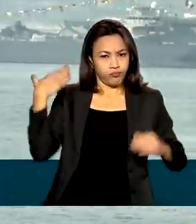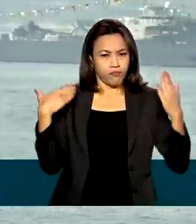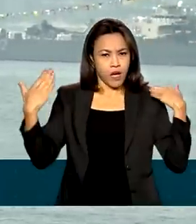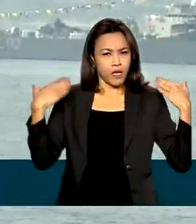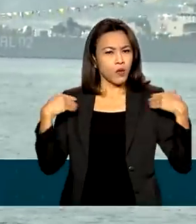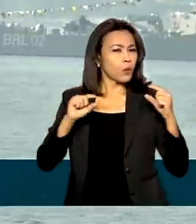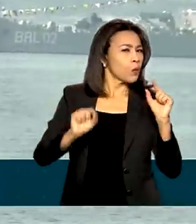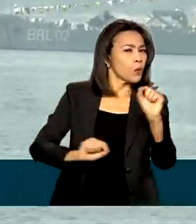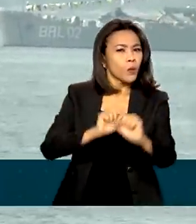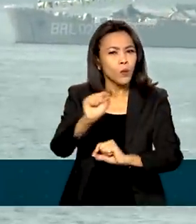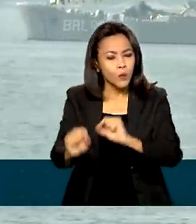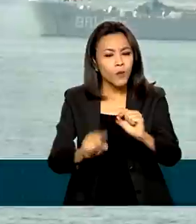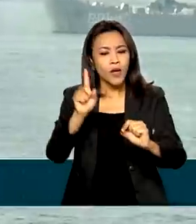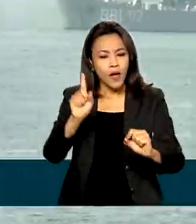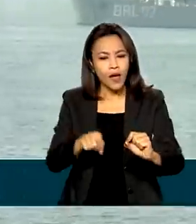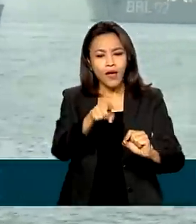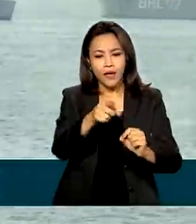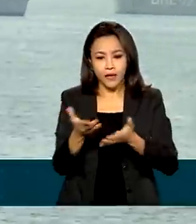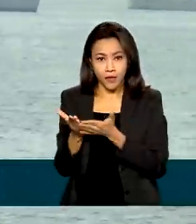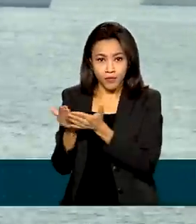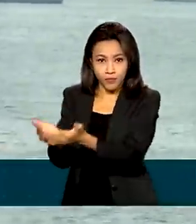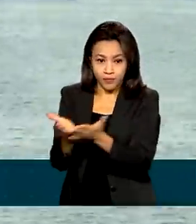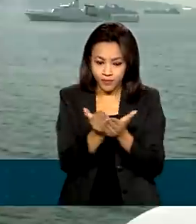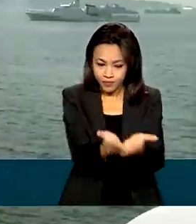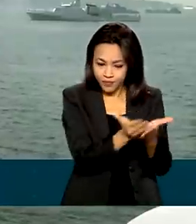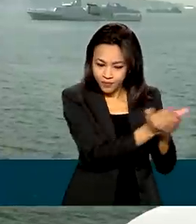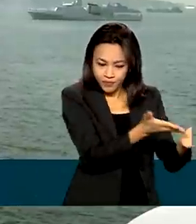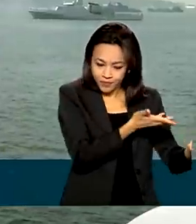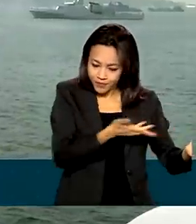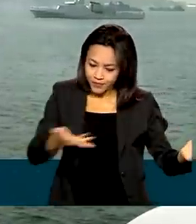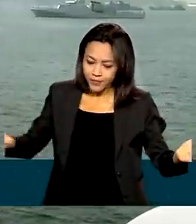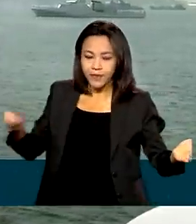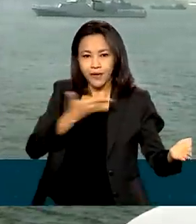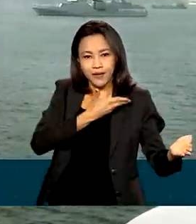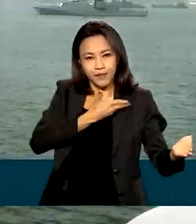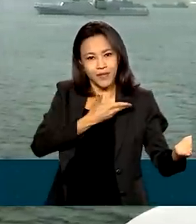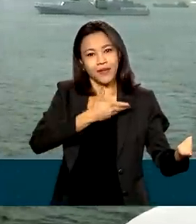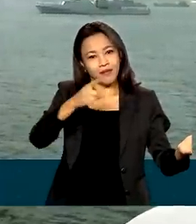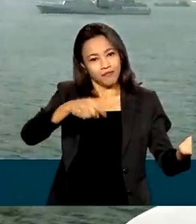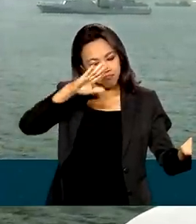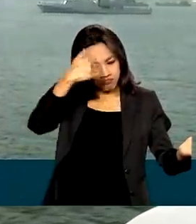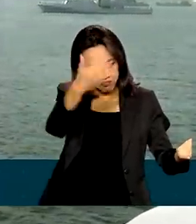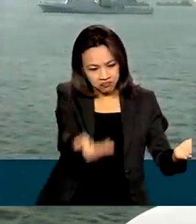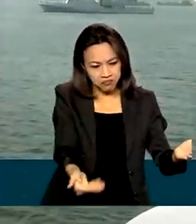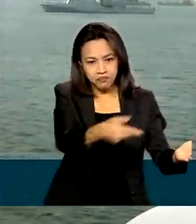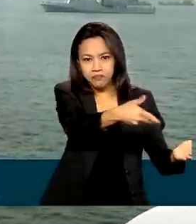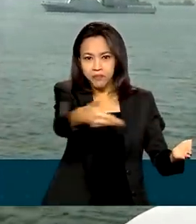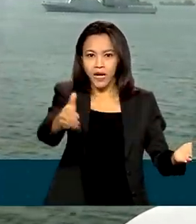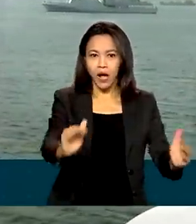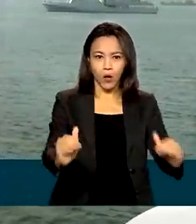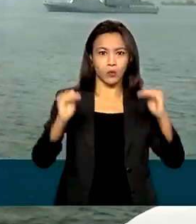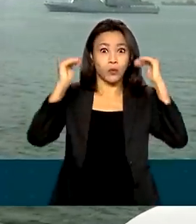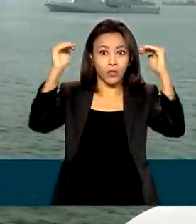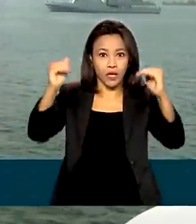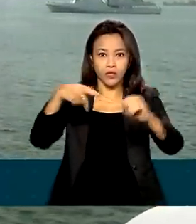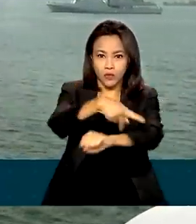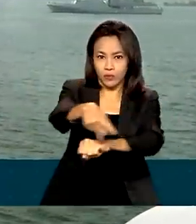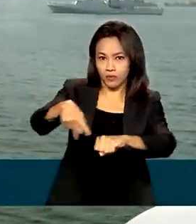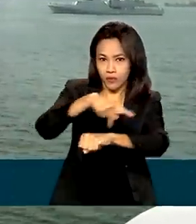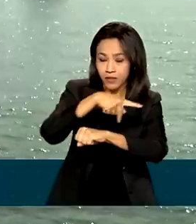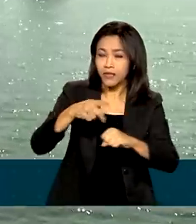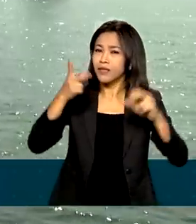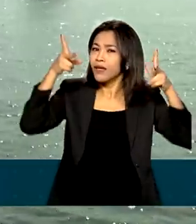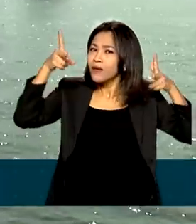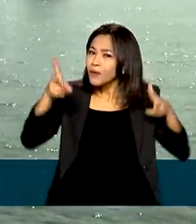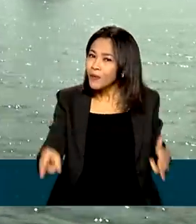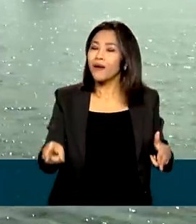ato de deferência das embarcações de nações amigas para a autoridade de um país e é semelhante à celebração